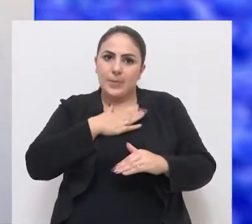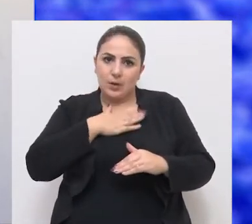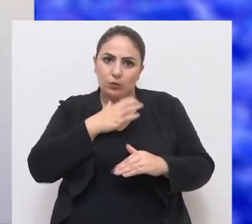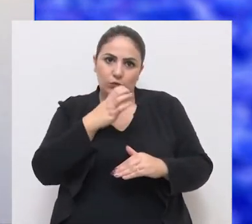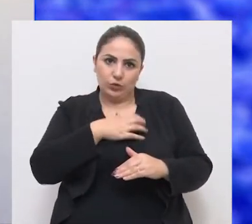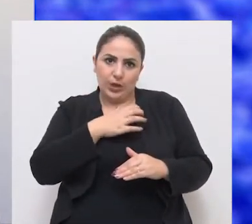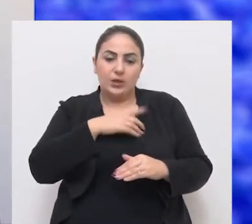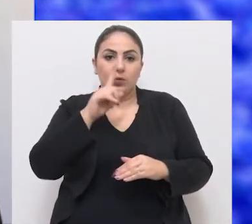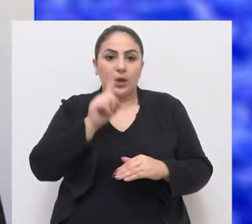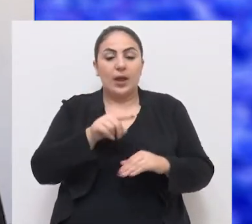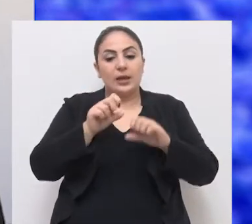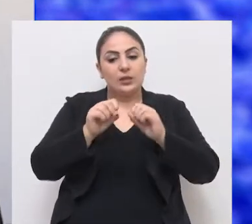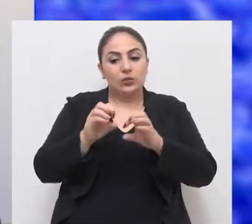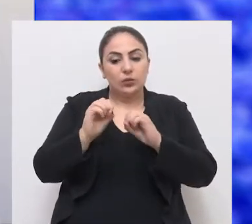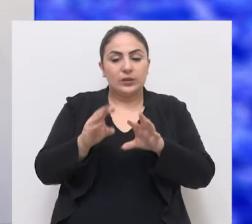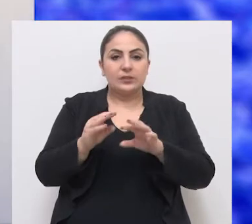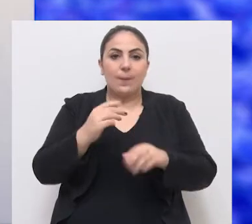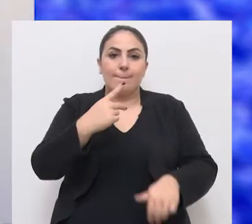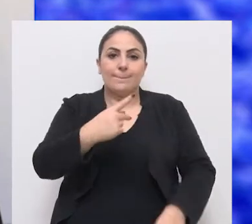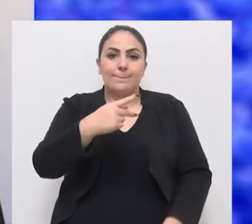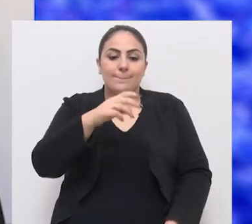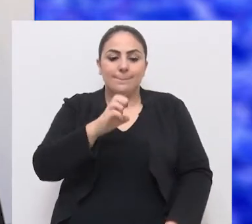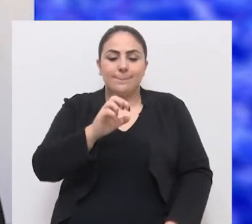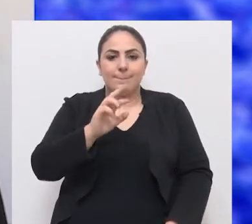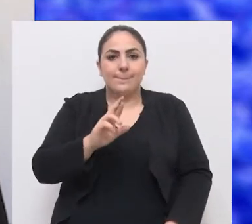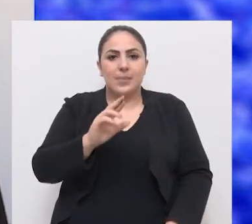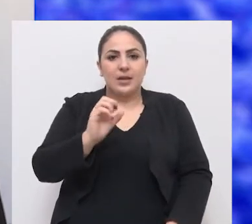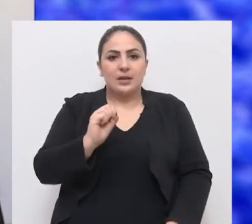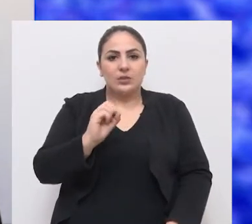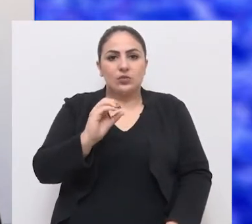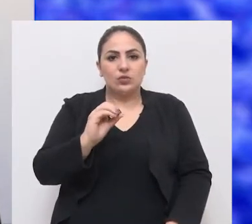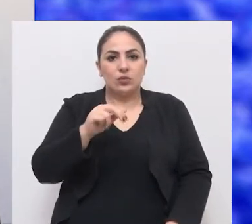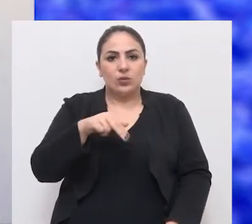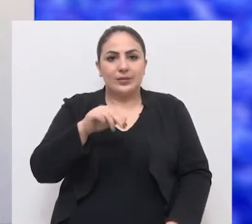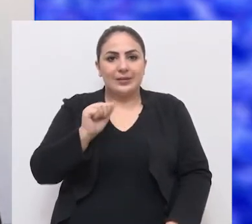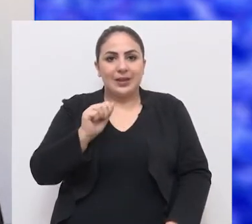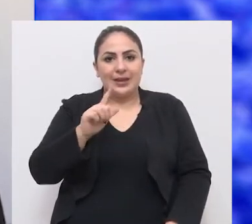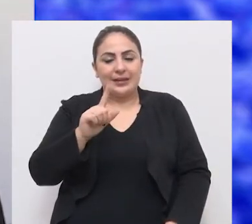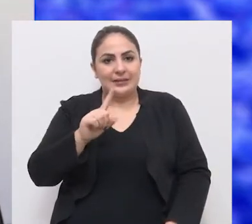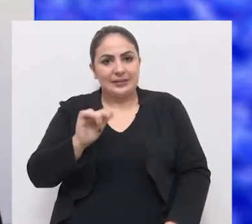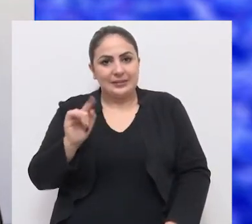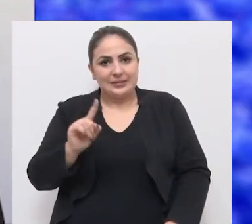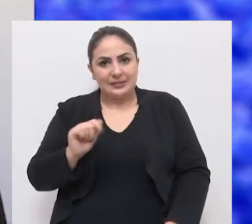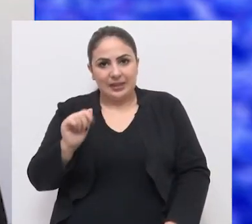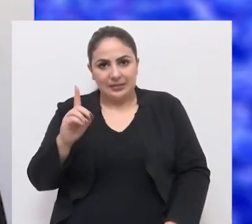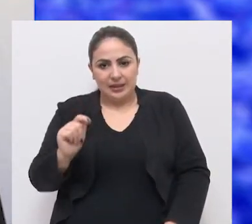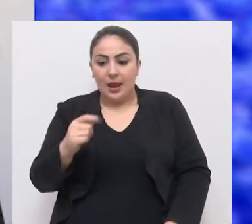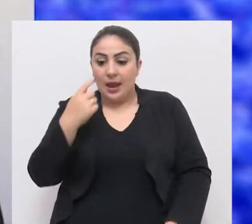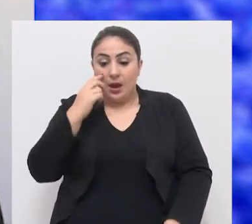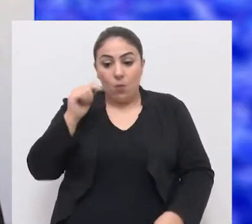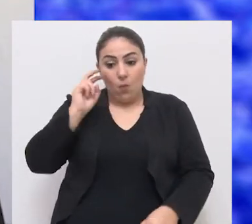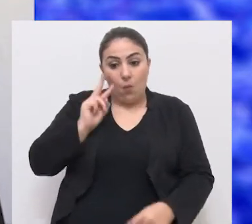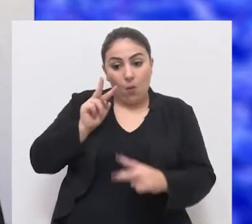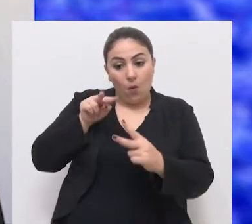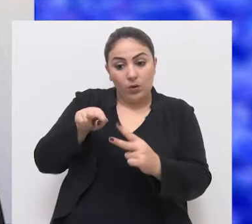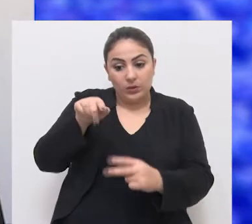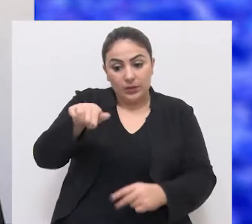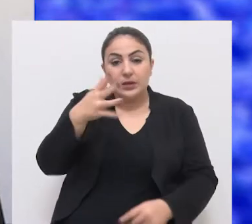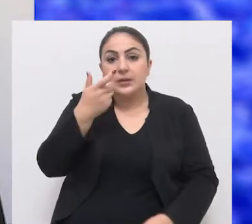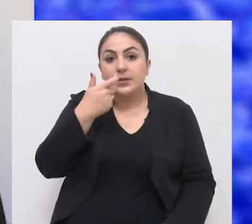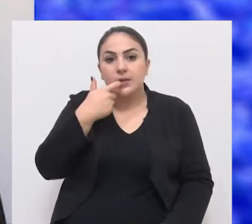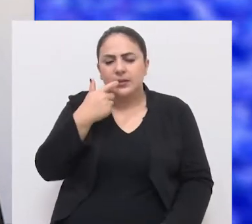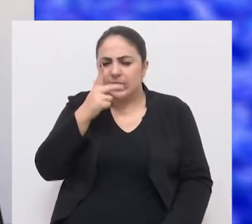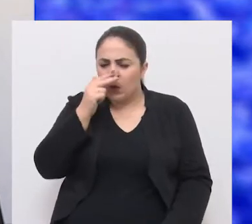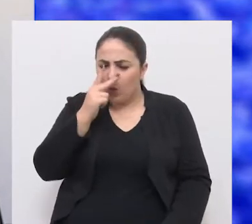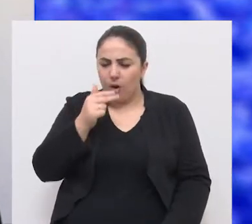minha personalidade é a educação personalizada, onde eu vou olhar o indivíduo como